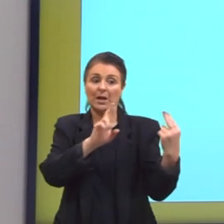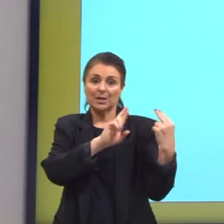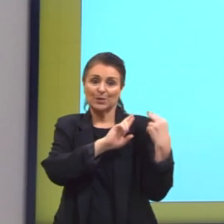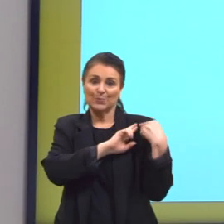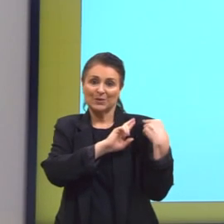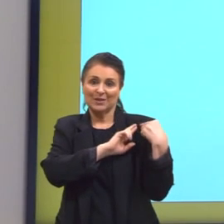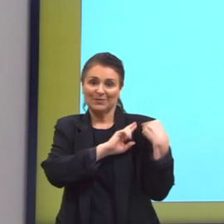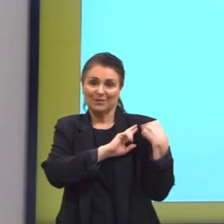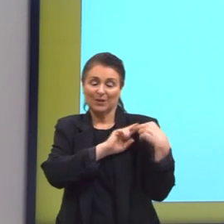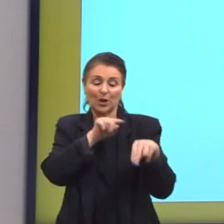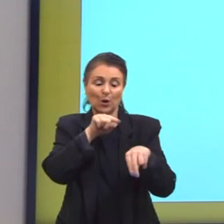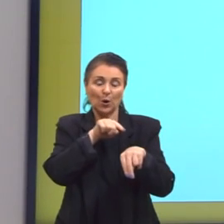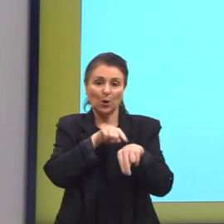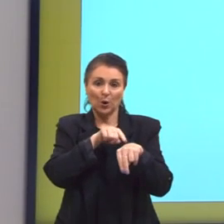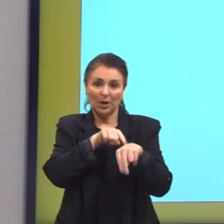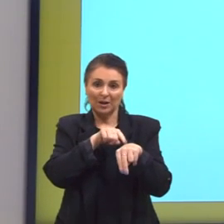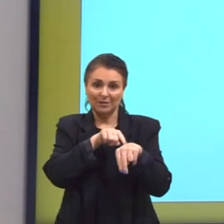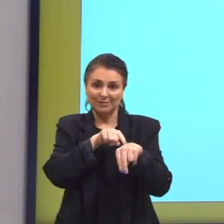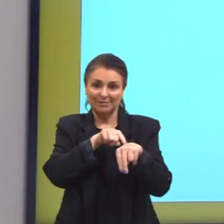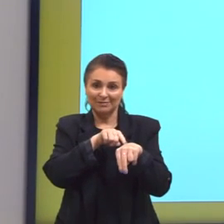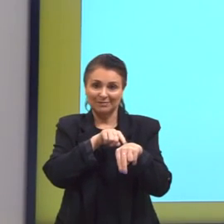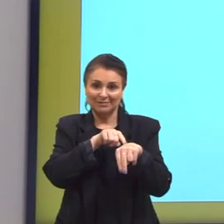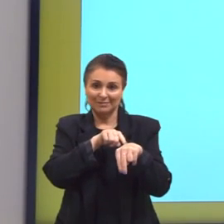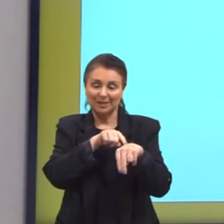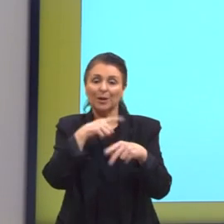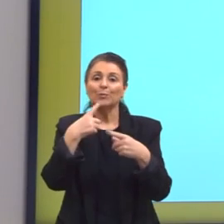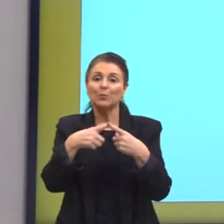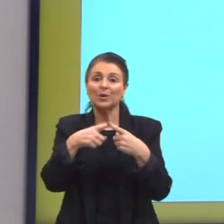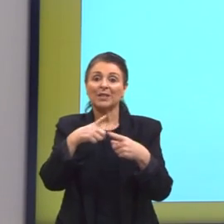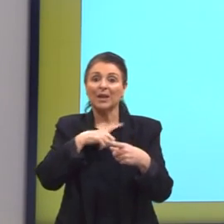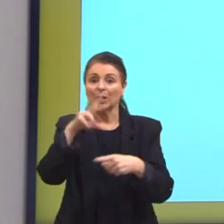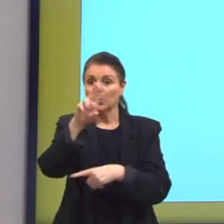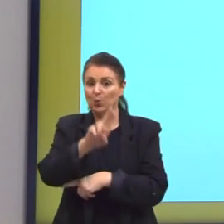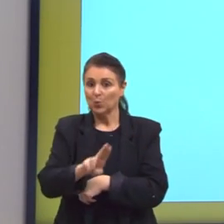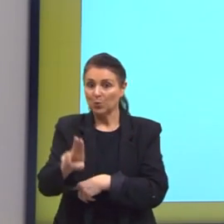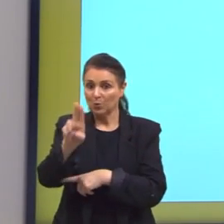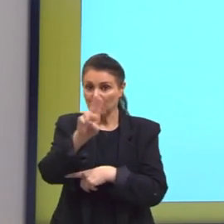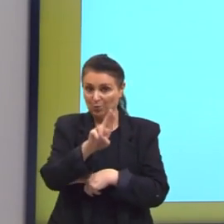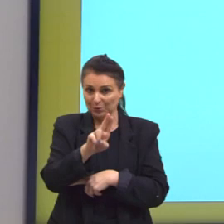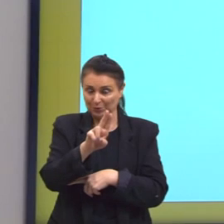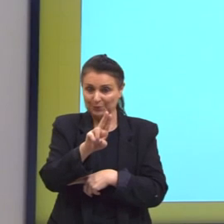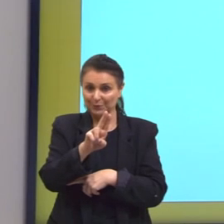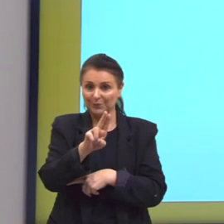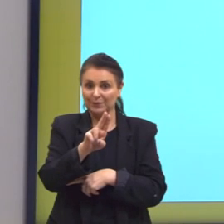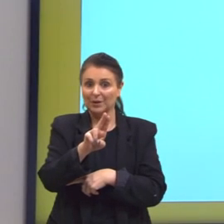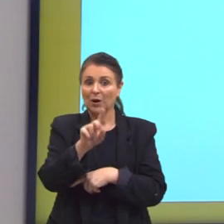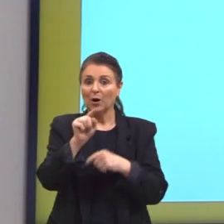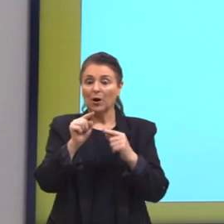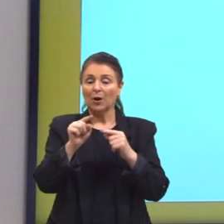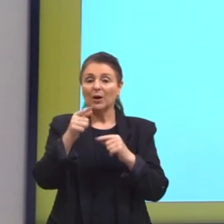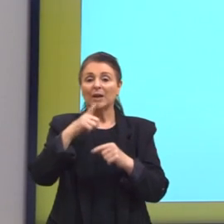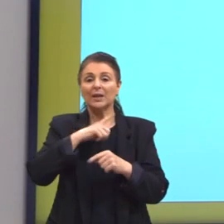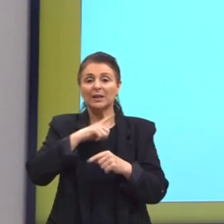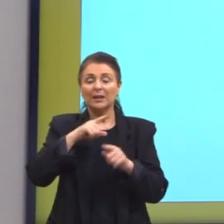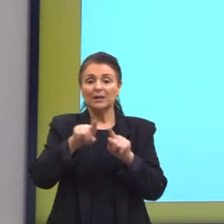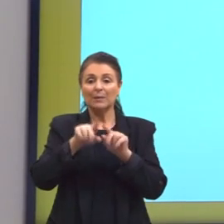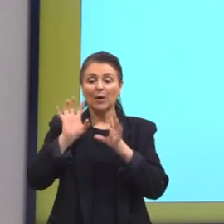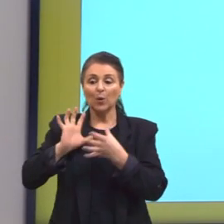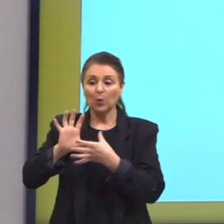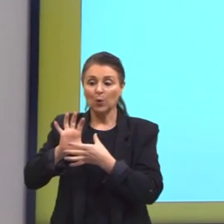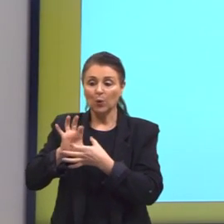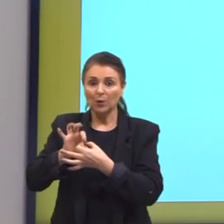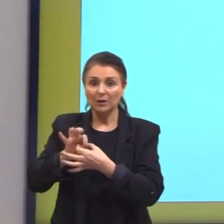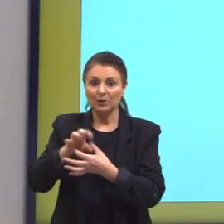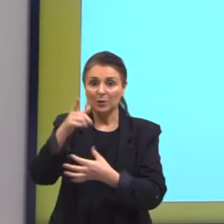em horários por que que eu destaquei porque existe o uso e aí lá em cima também do portanto existe o uso do conector